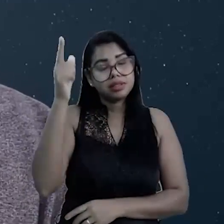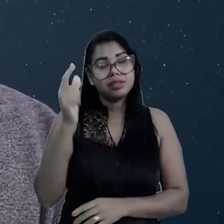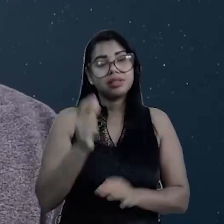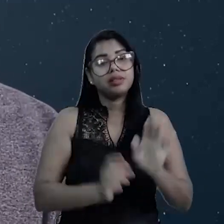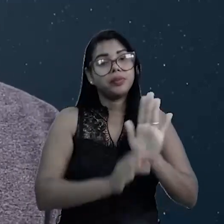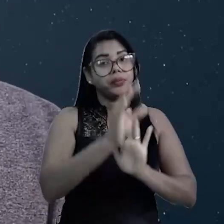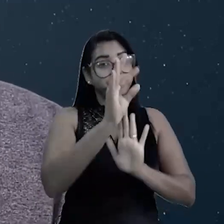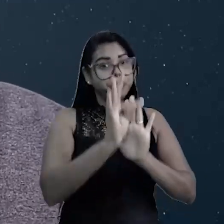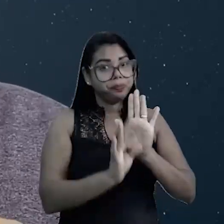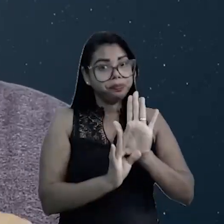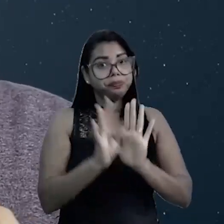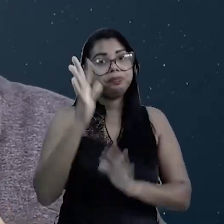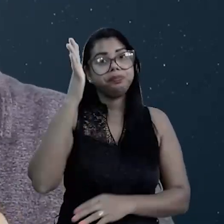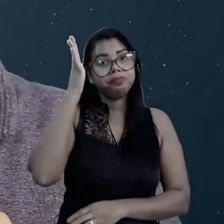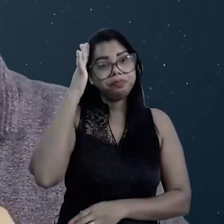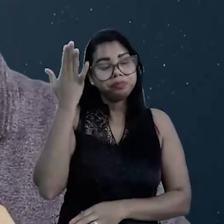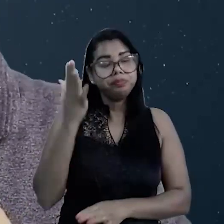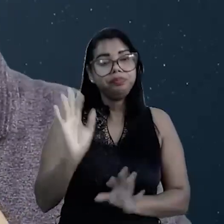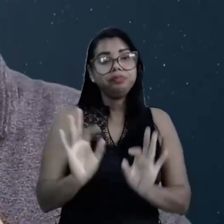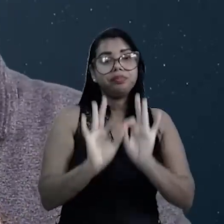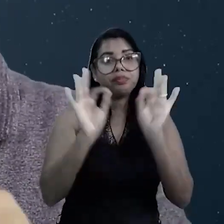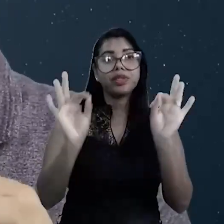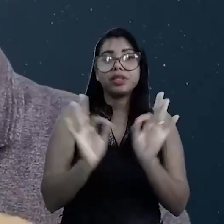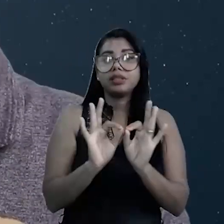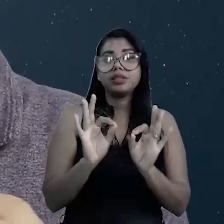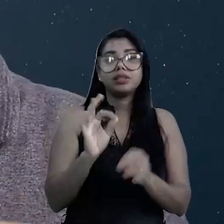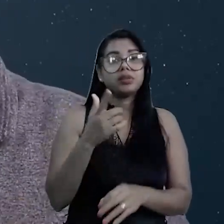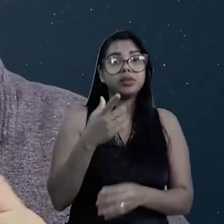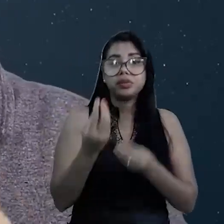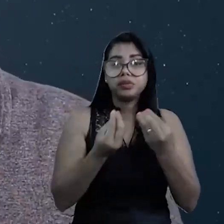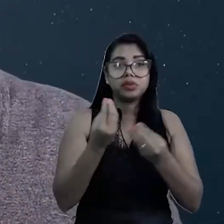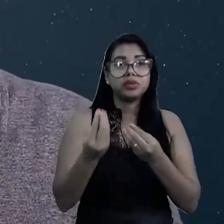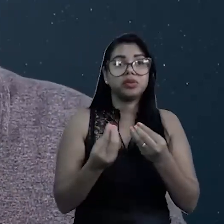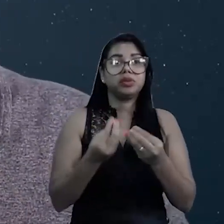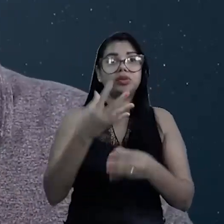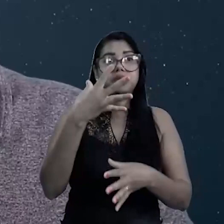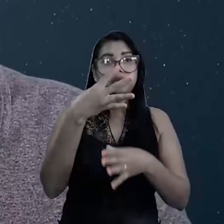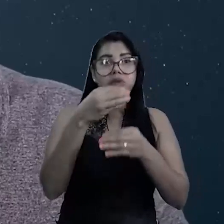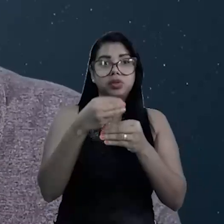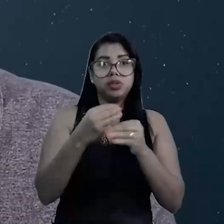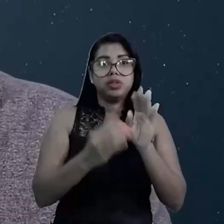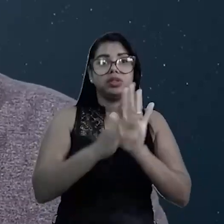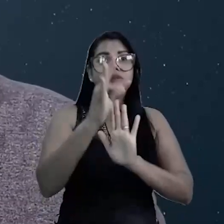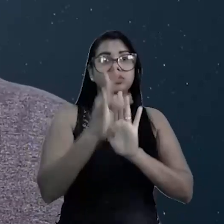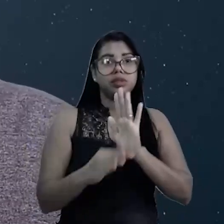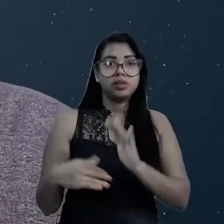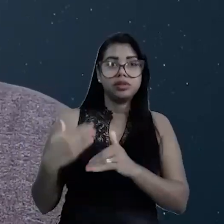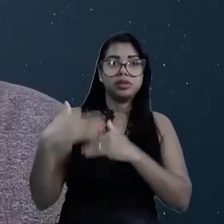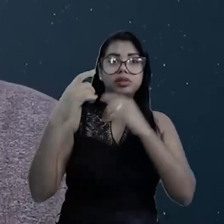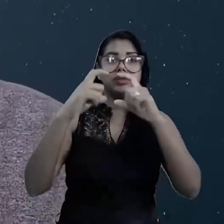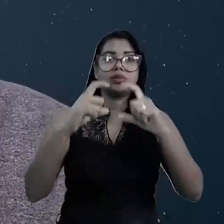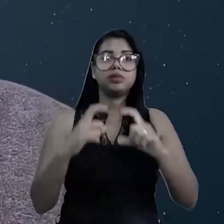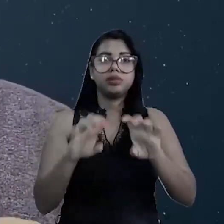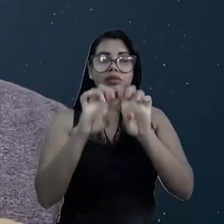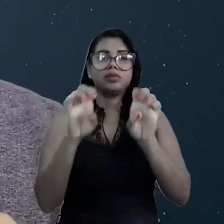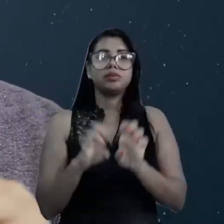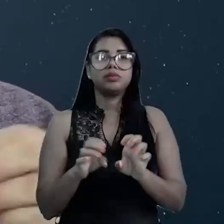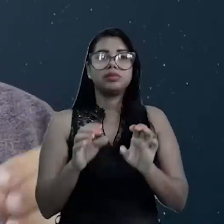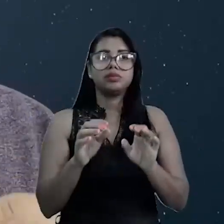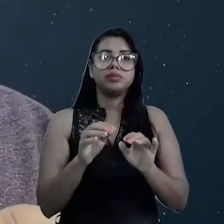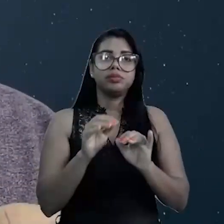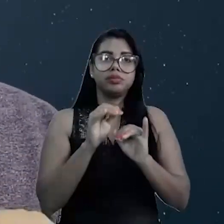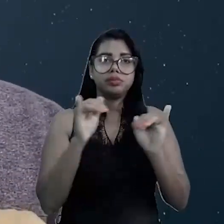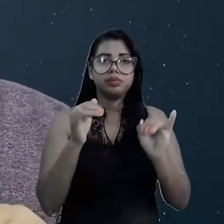uma citação, né, que não vai estar coerente com o que ele vem desenvolvendo. Então fica muito atento a isso. Não pode